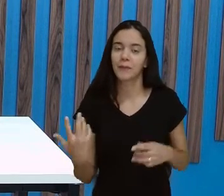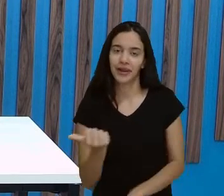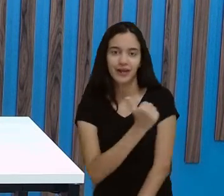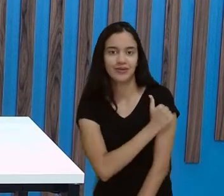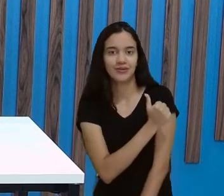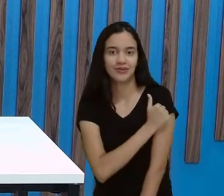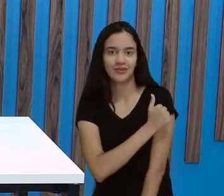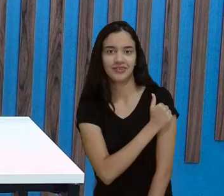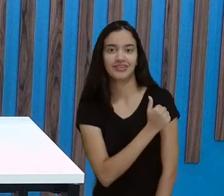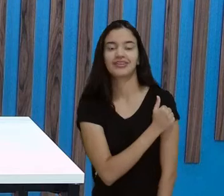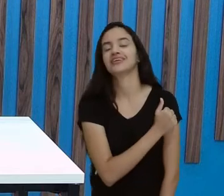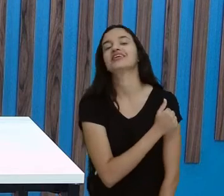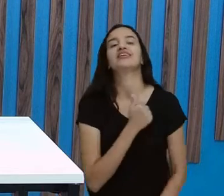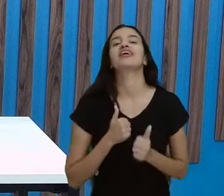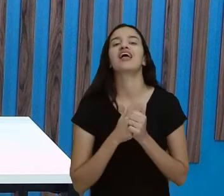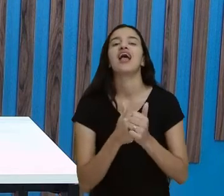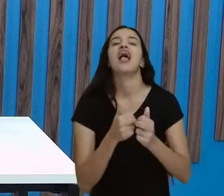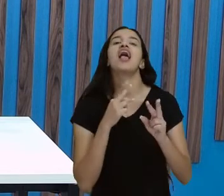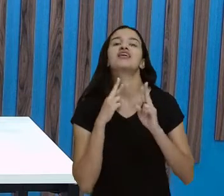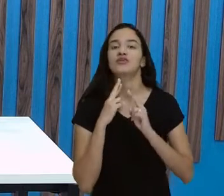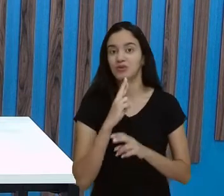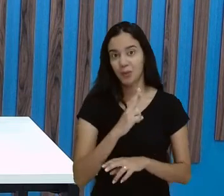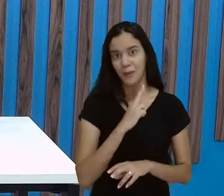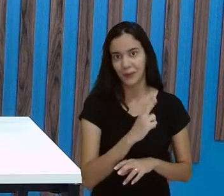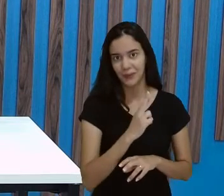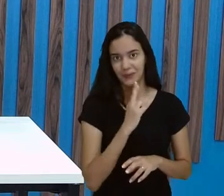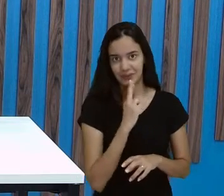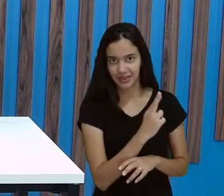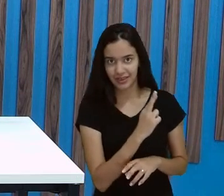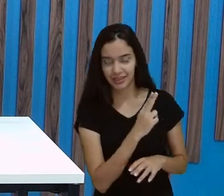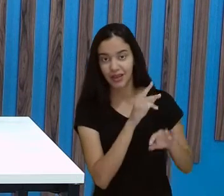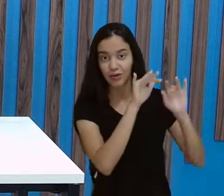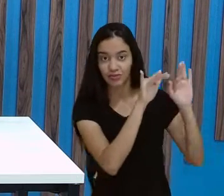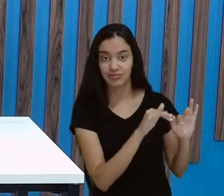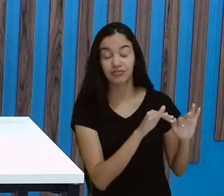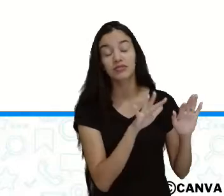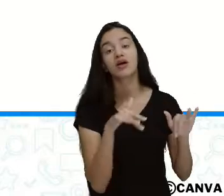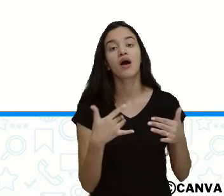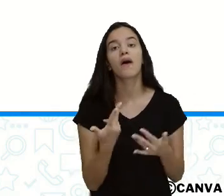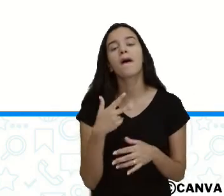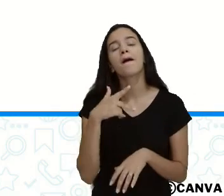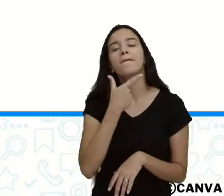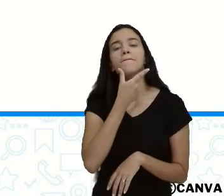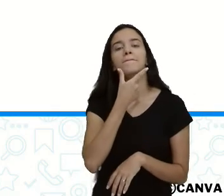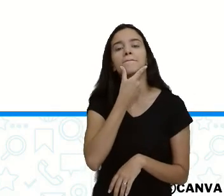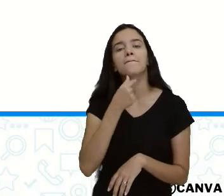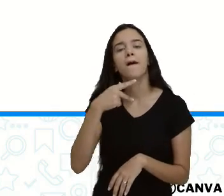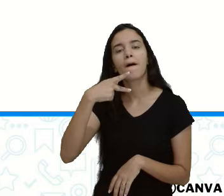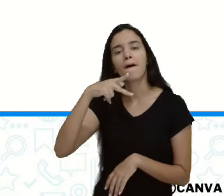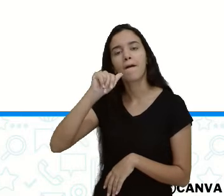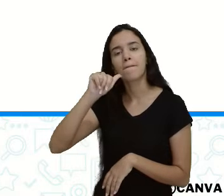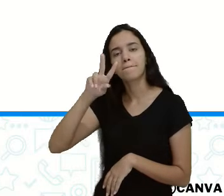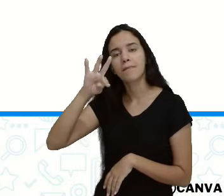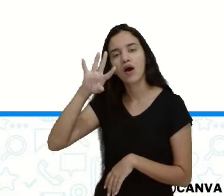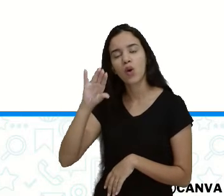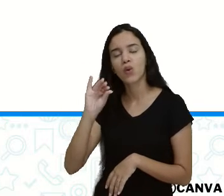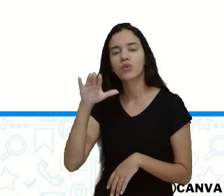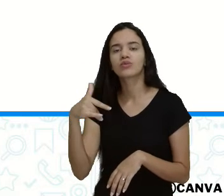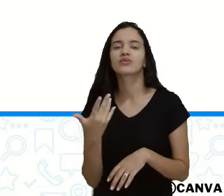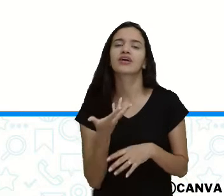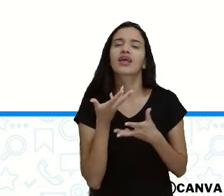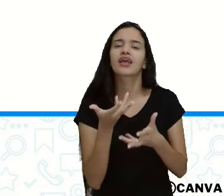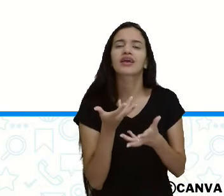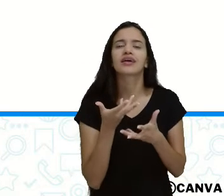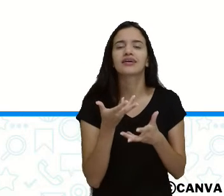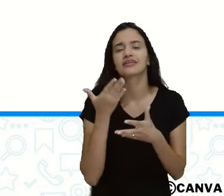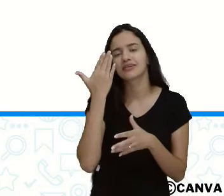estudantes que estão aí nos acompanhando responder no chat. Paulo quer saber o comprimento da mesa. E aí, como é